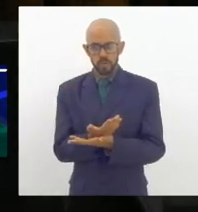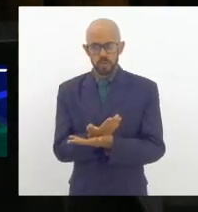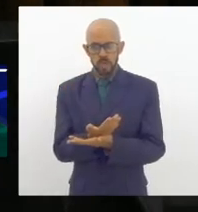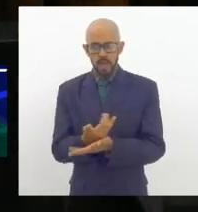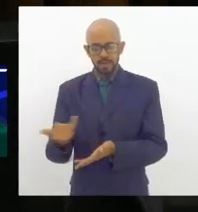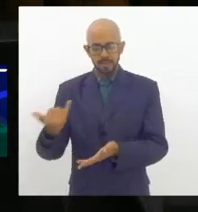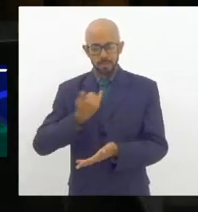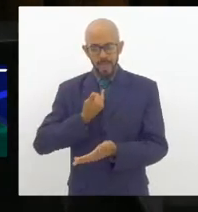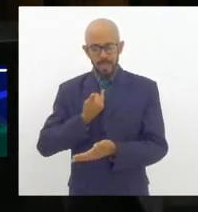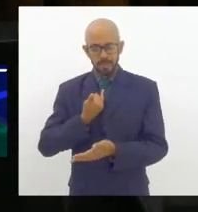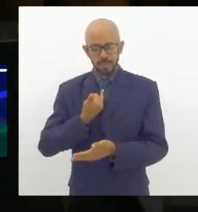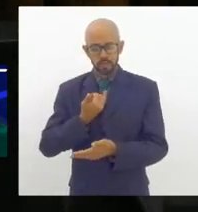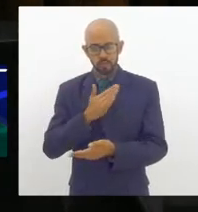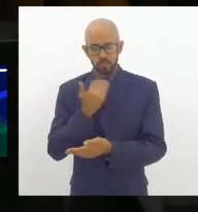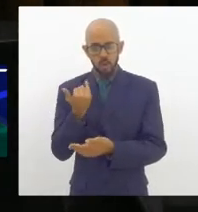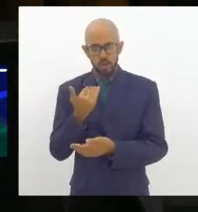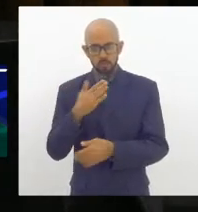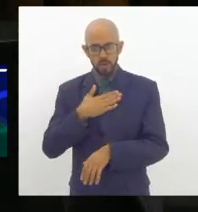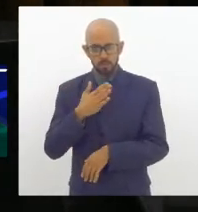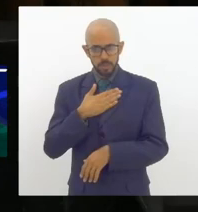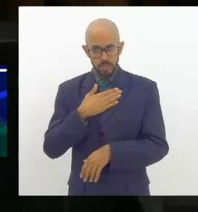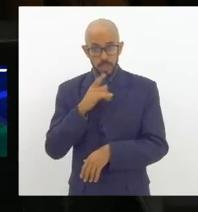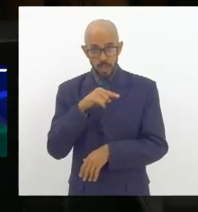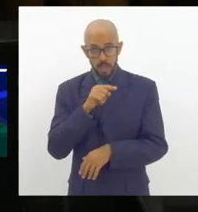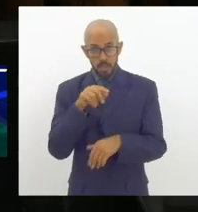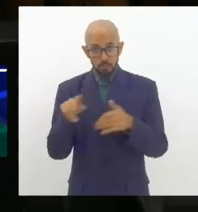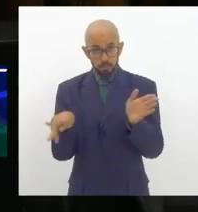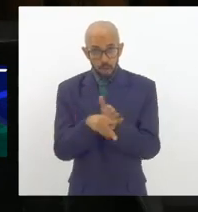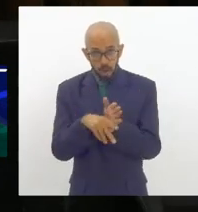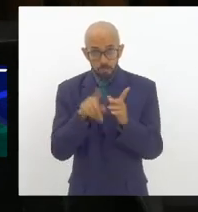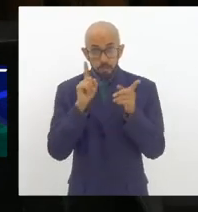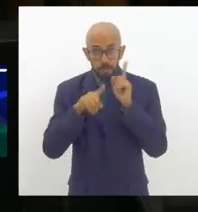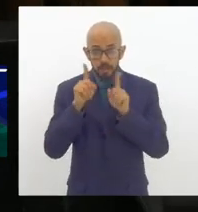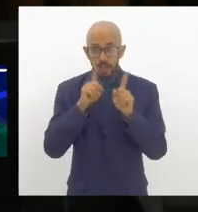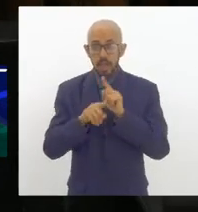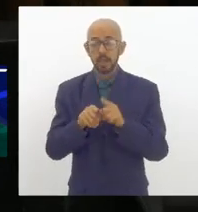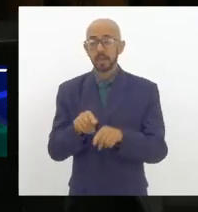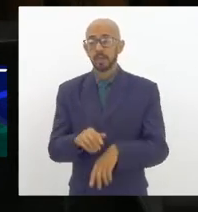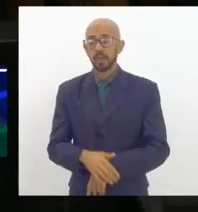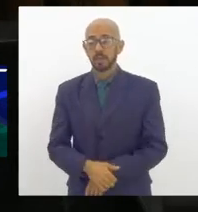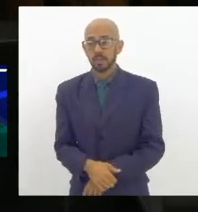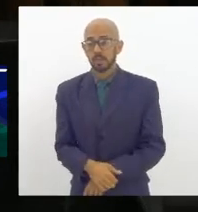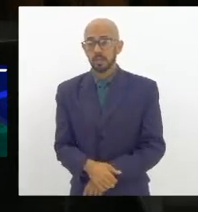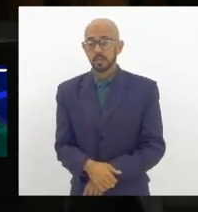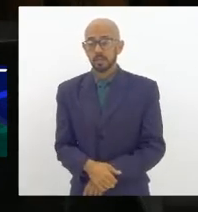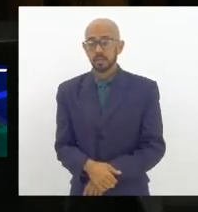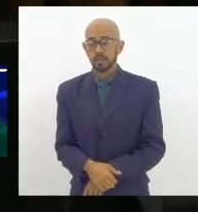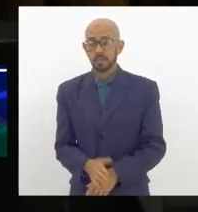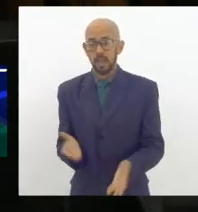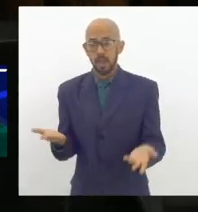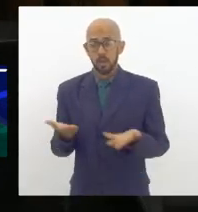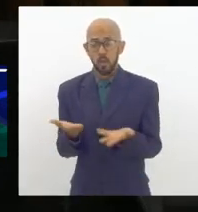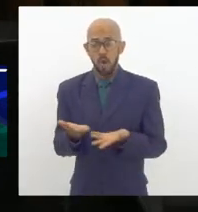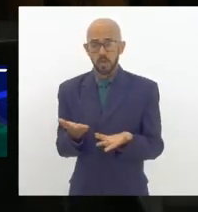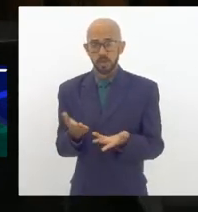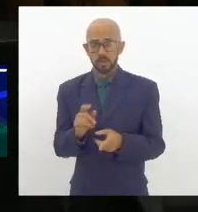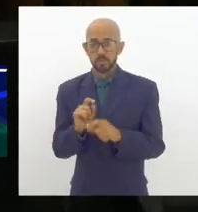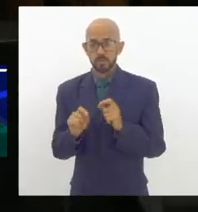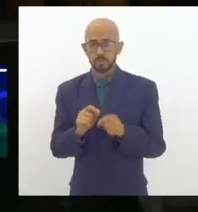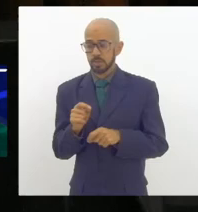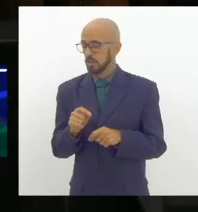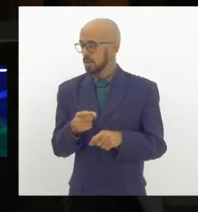partiram de Maricá a partir de Maricá a E agora o que nós temos